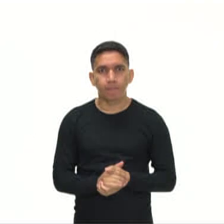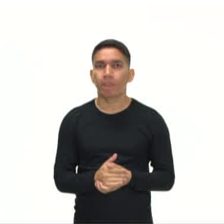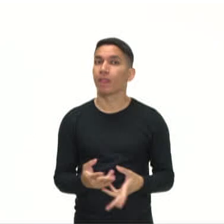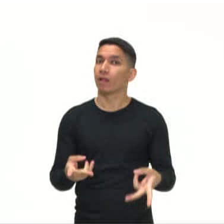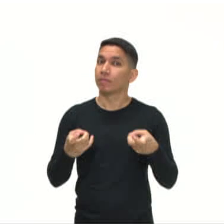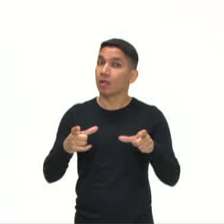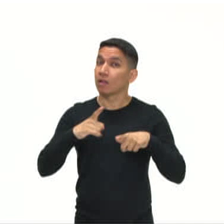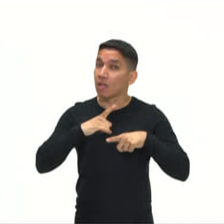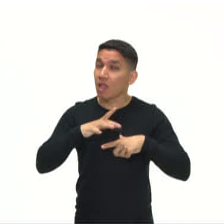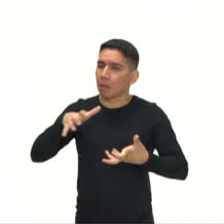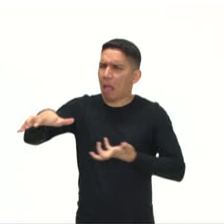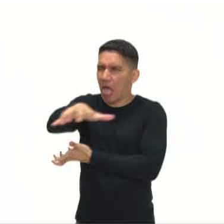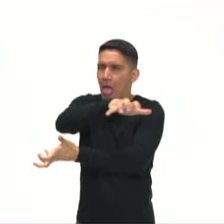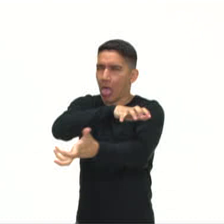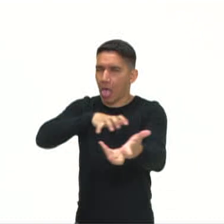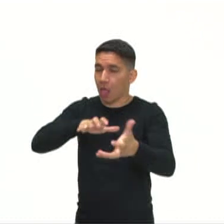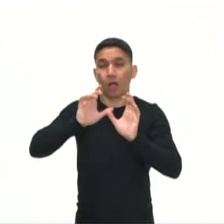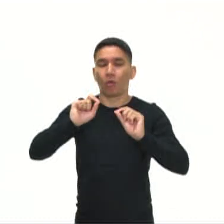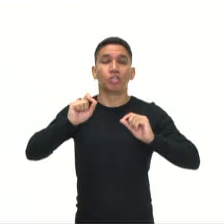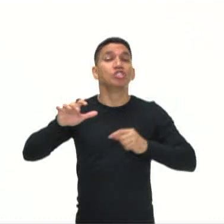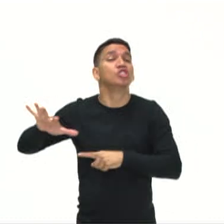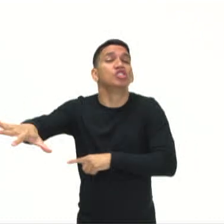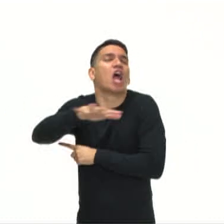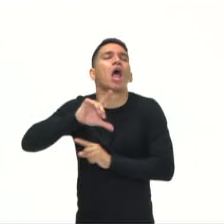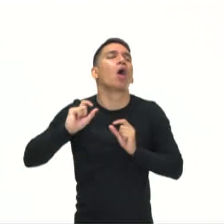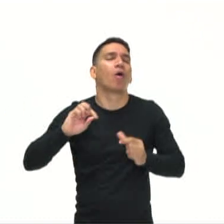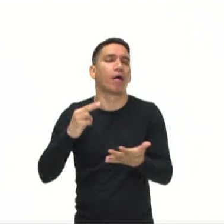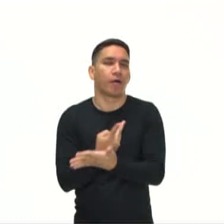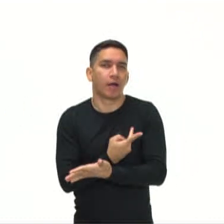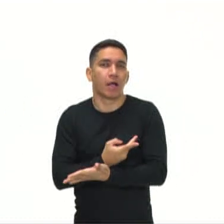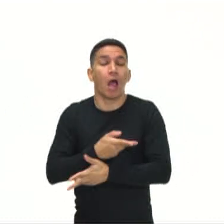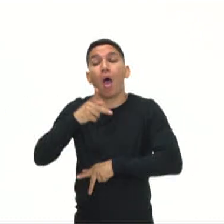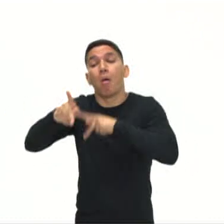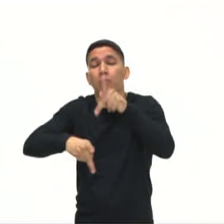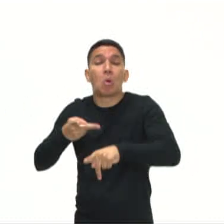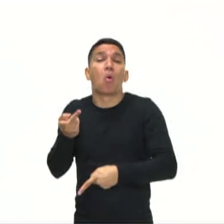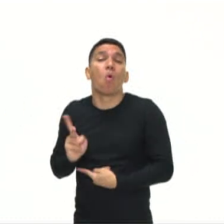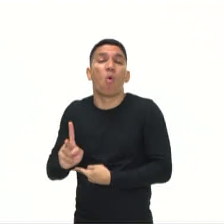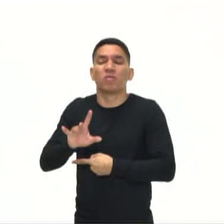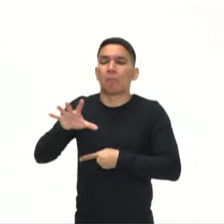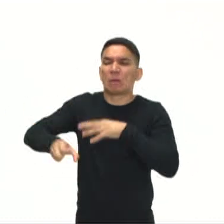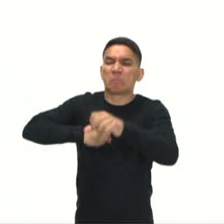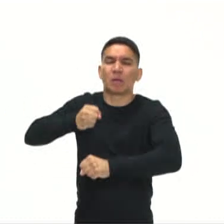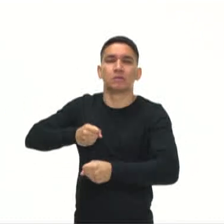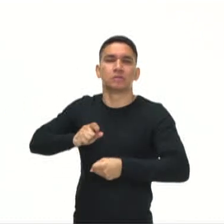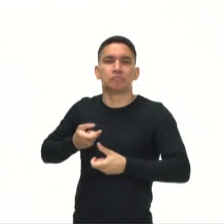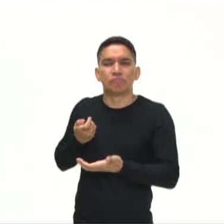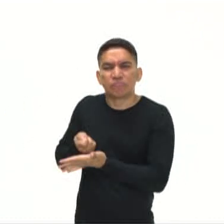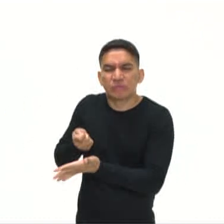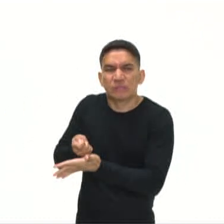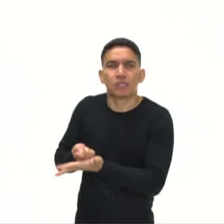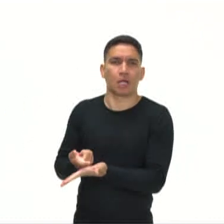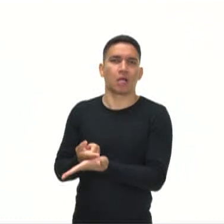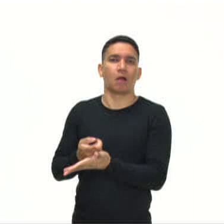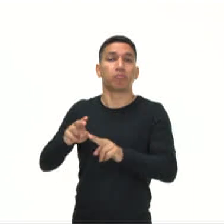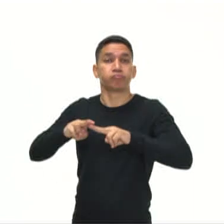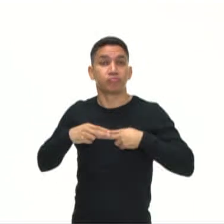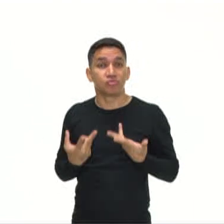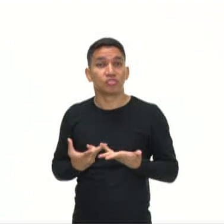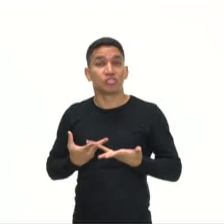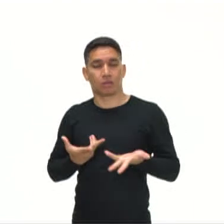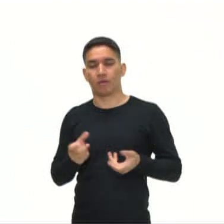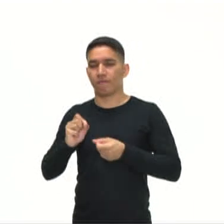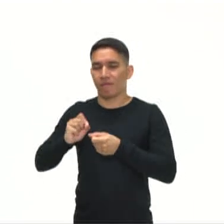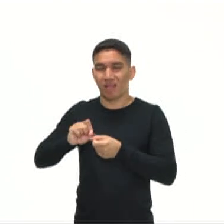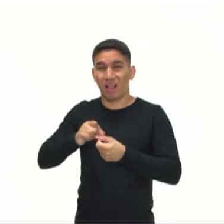levantes e revoltas, via de regra, as populações continuaram a ser exploradas e ignoradas. quanto a população escravizada, o processo de